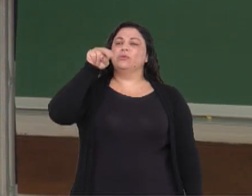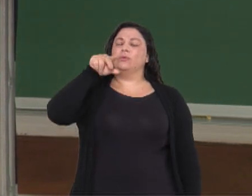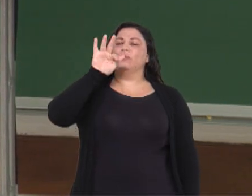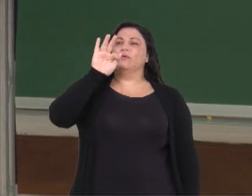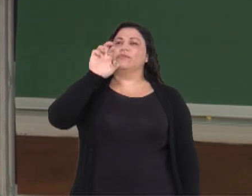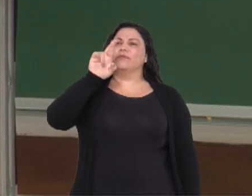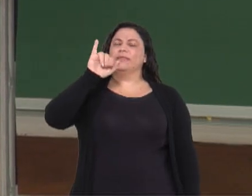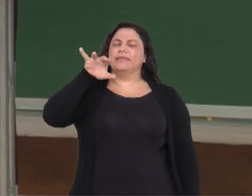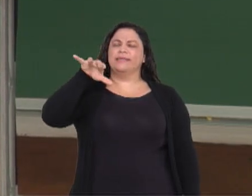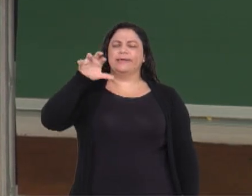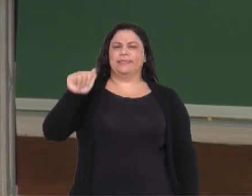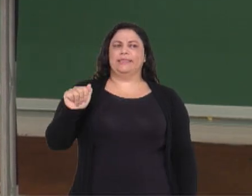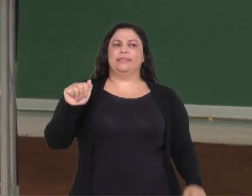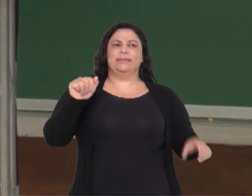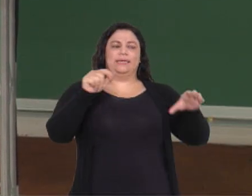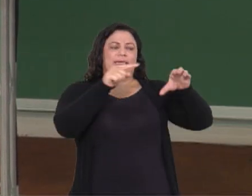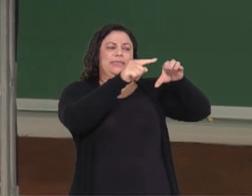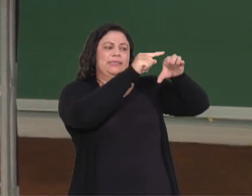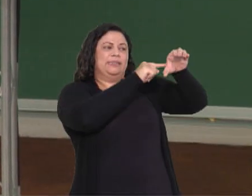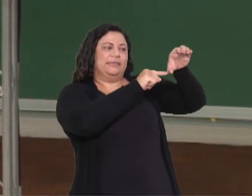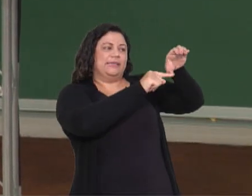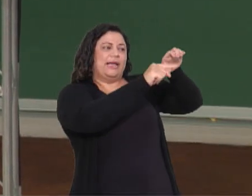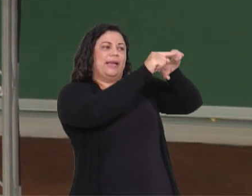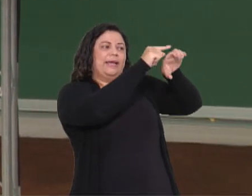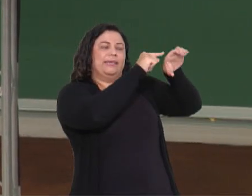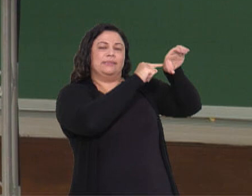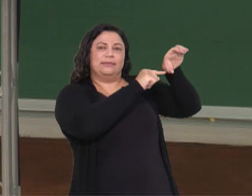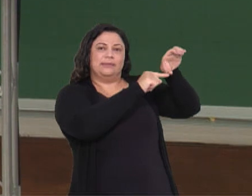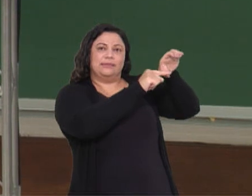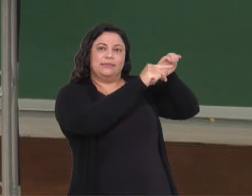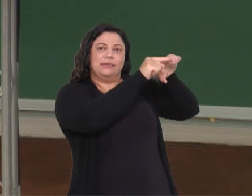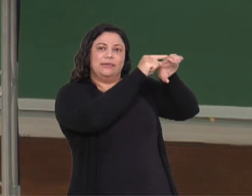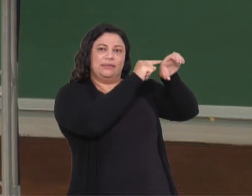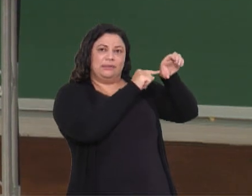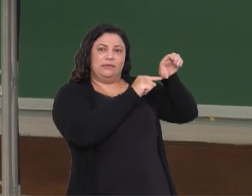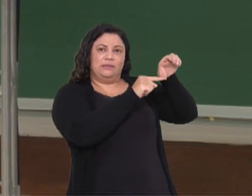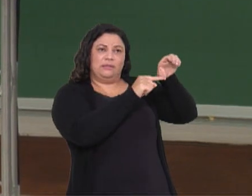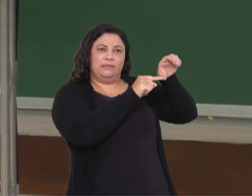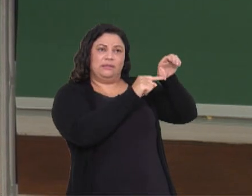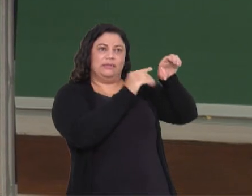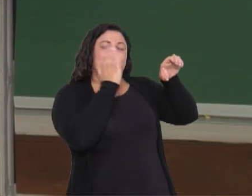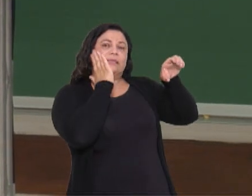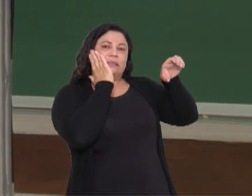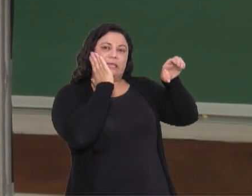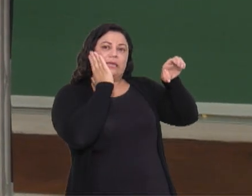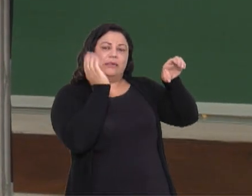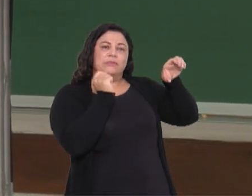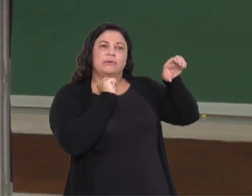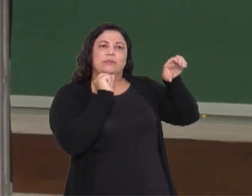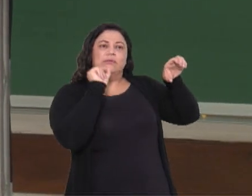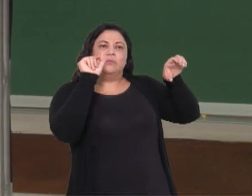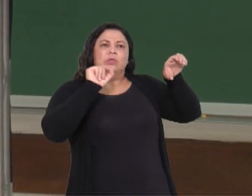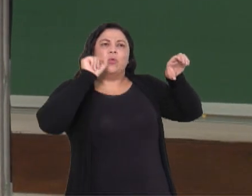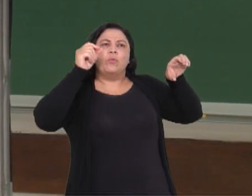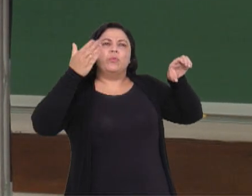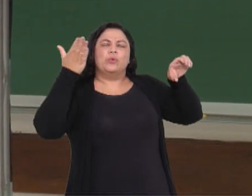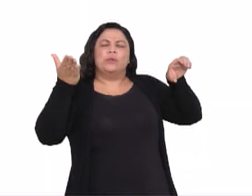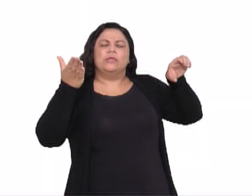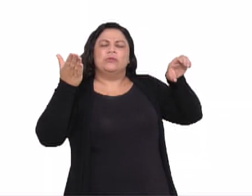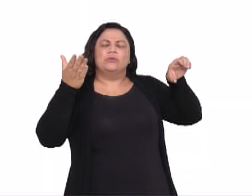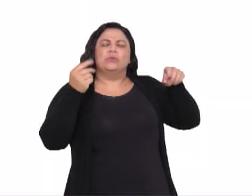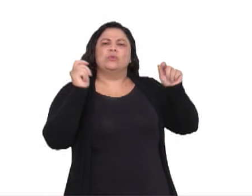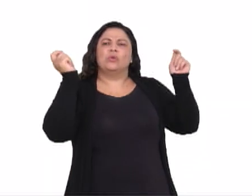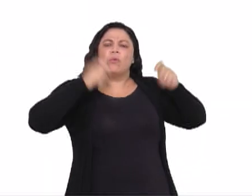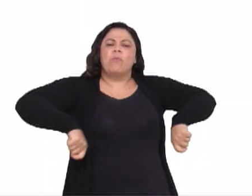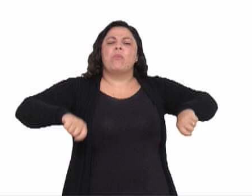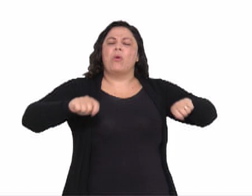de pontos que está em torno do círculo. Por isso que na circunferência eu consigo